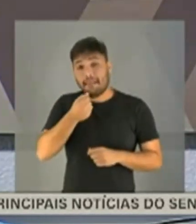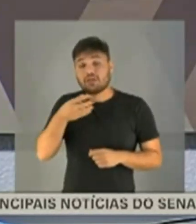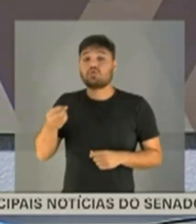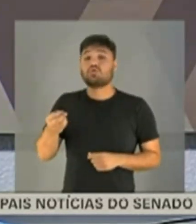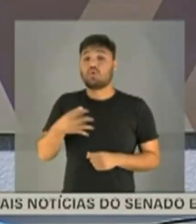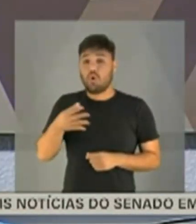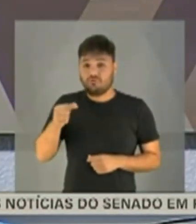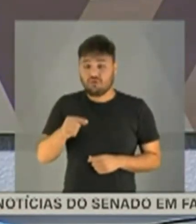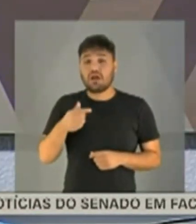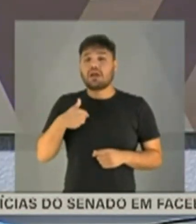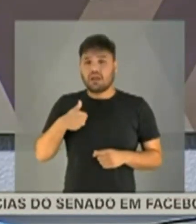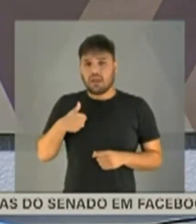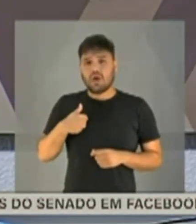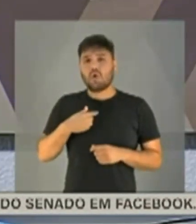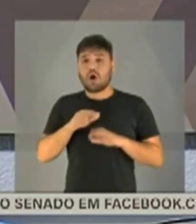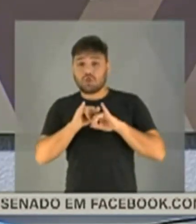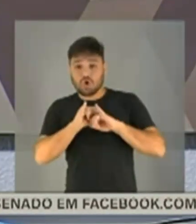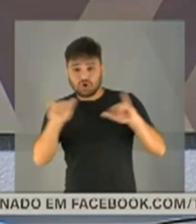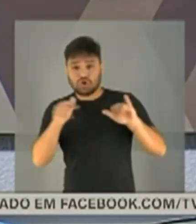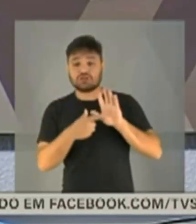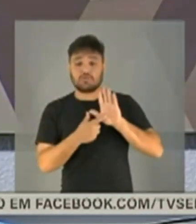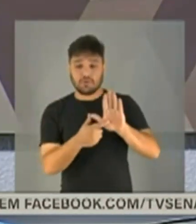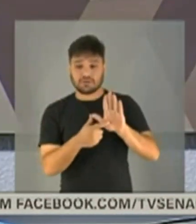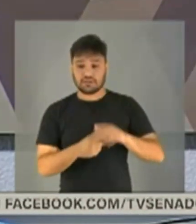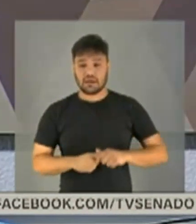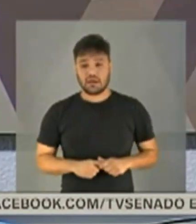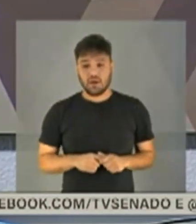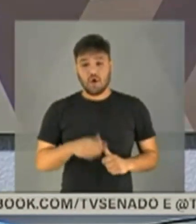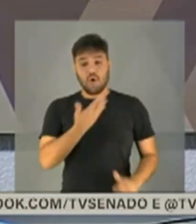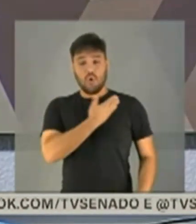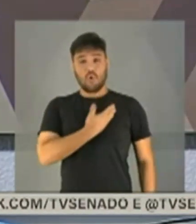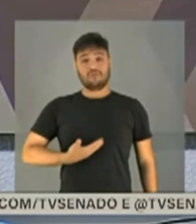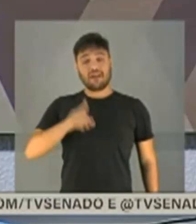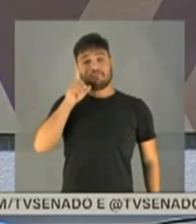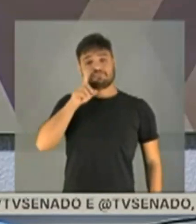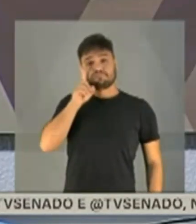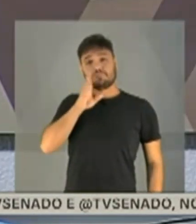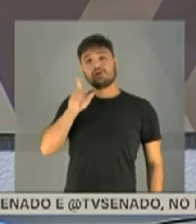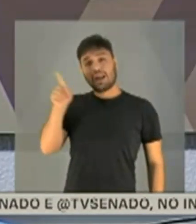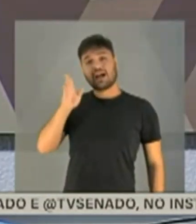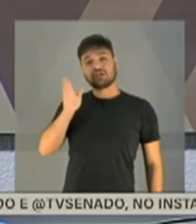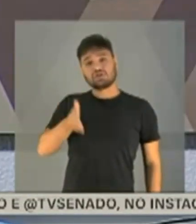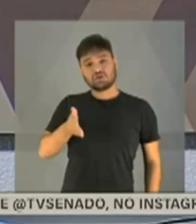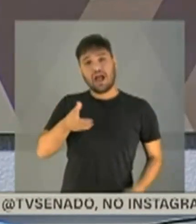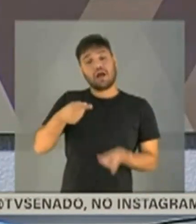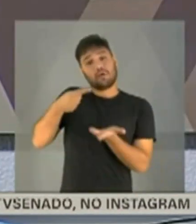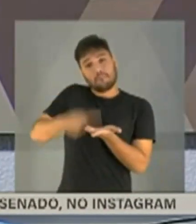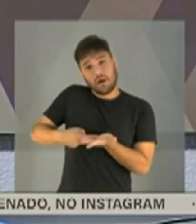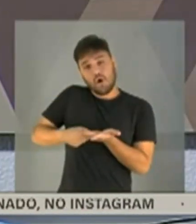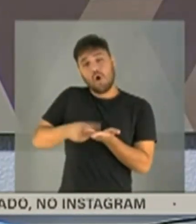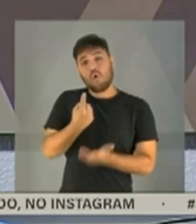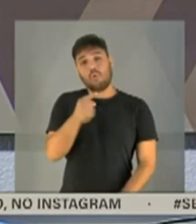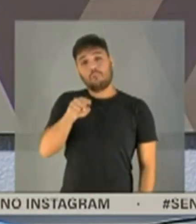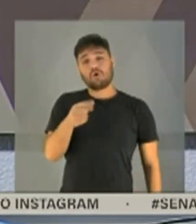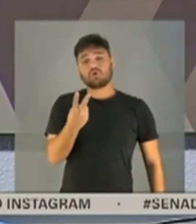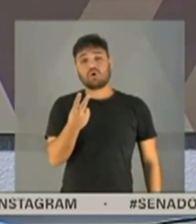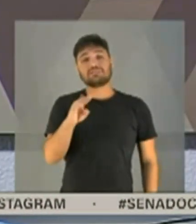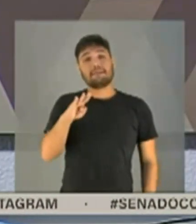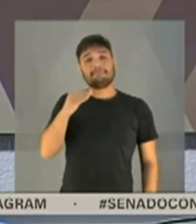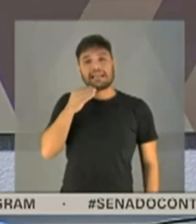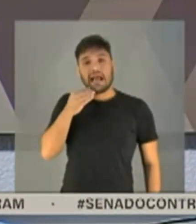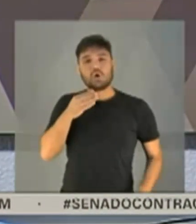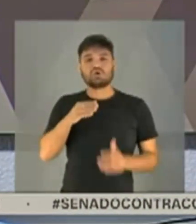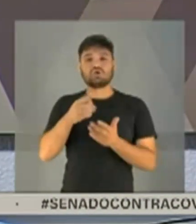e eu trouxe até aqui uma notícia que o governo americano fechou um acordo de 1,2 bilhão